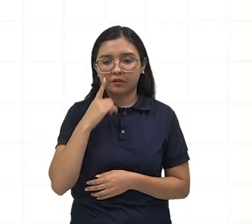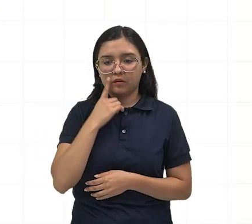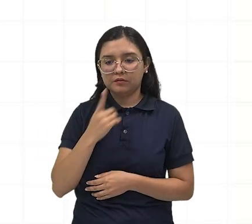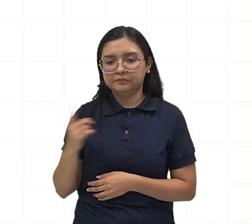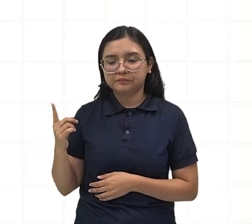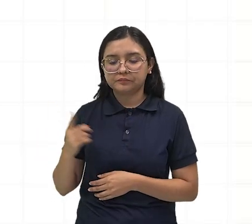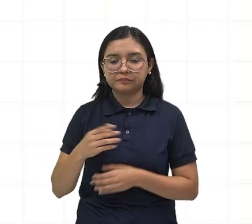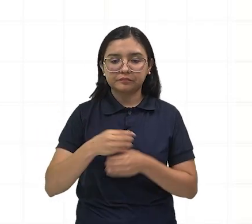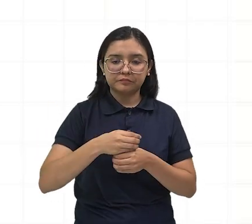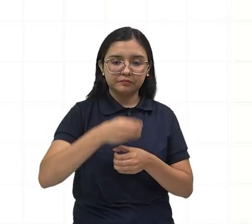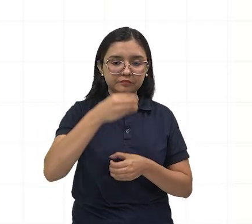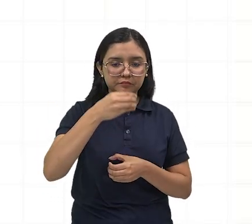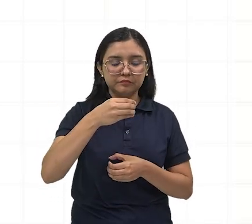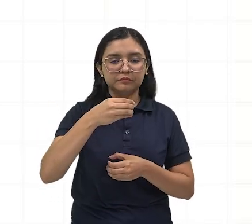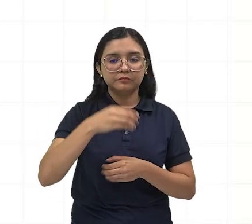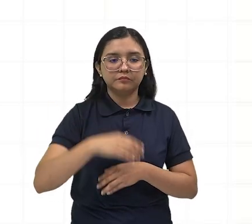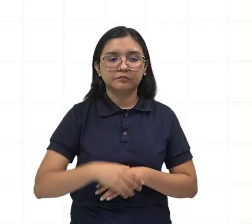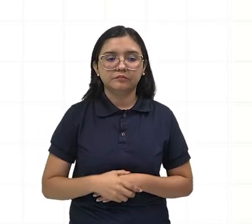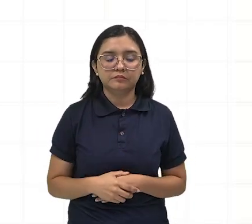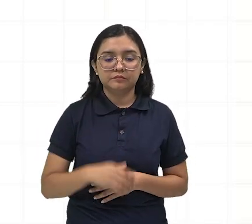congruentes.